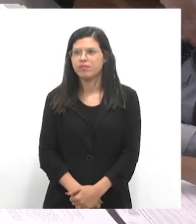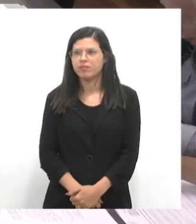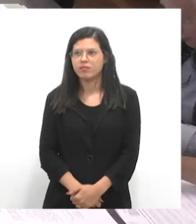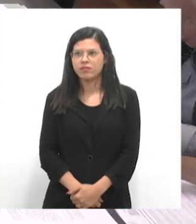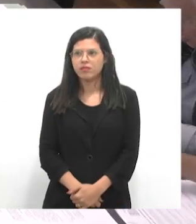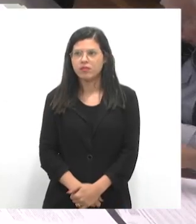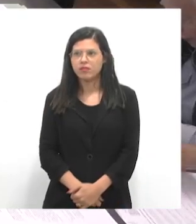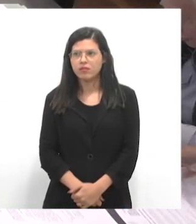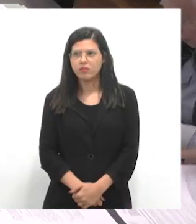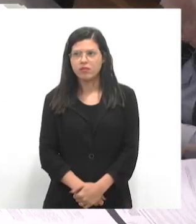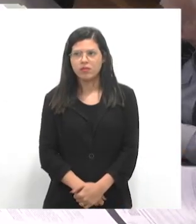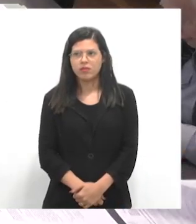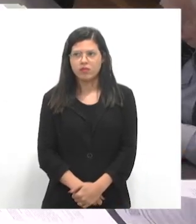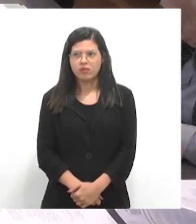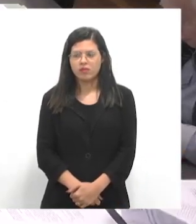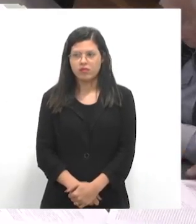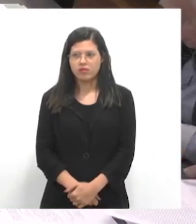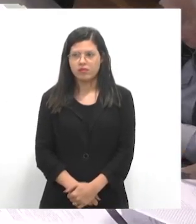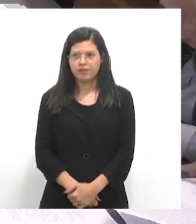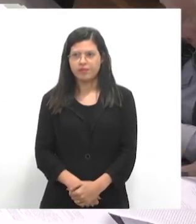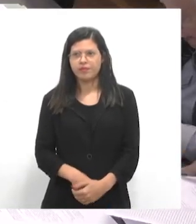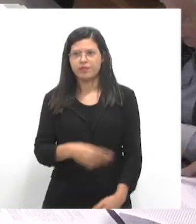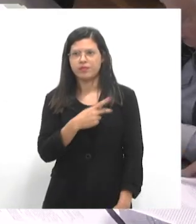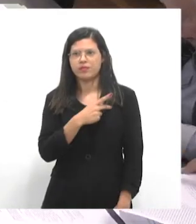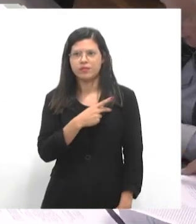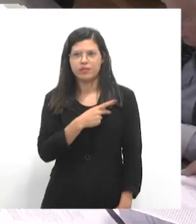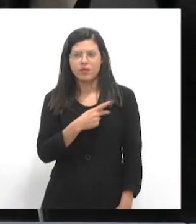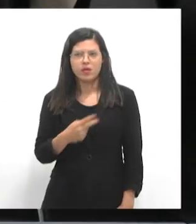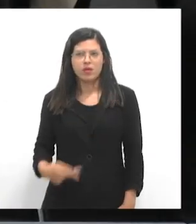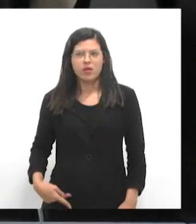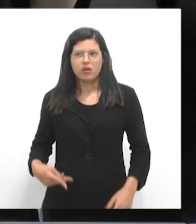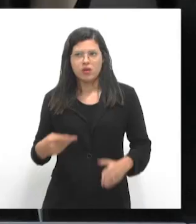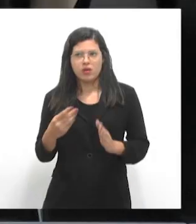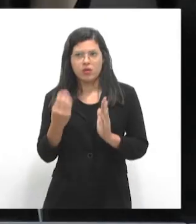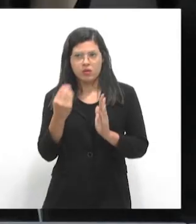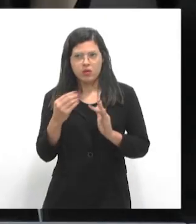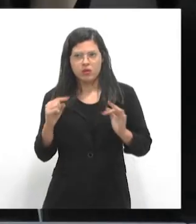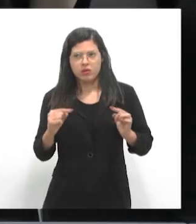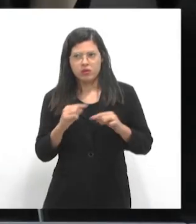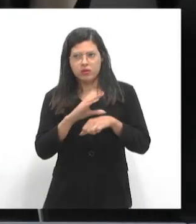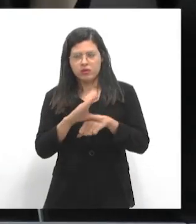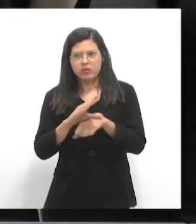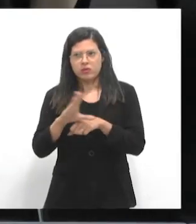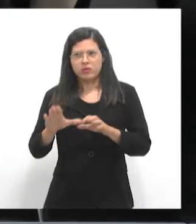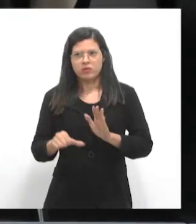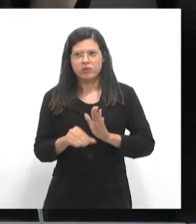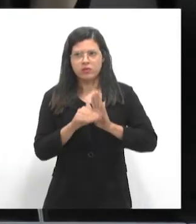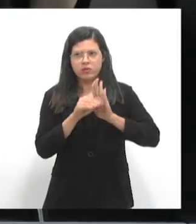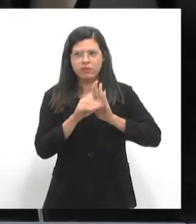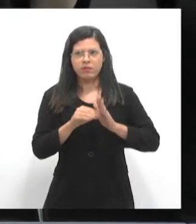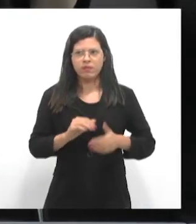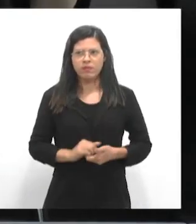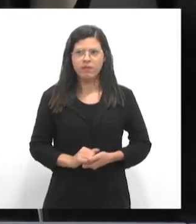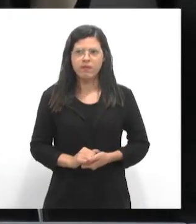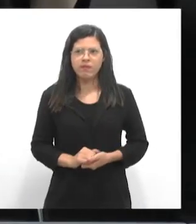Senhor presidente, eu estou dando constitucionalidade com emendas